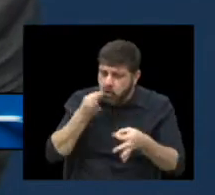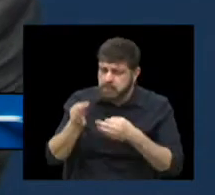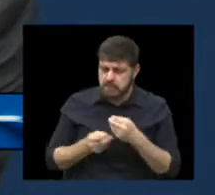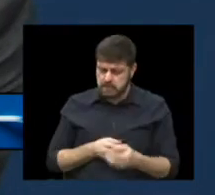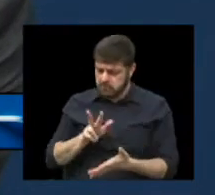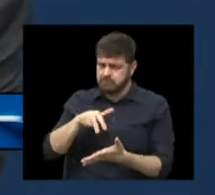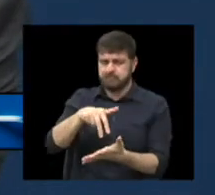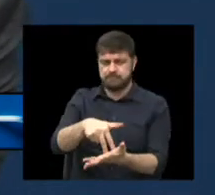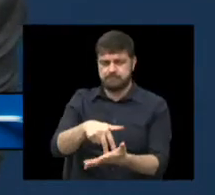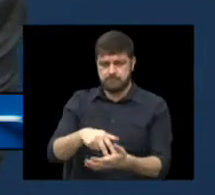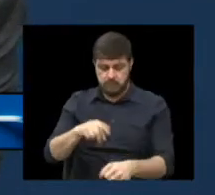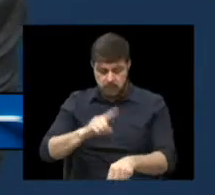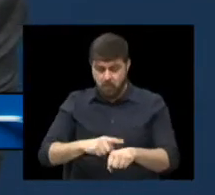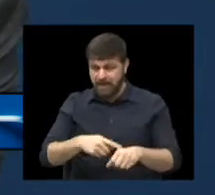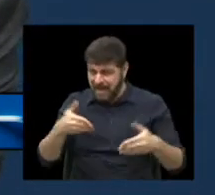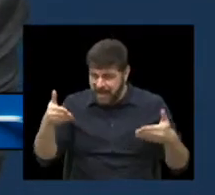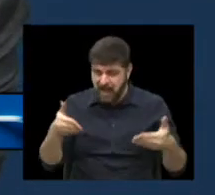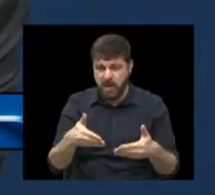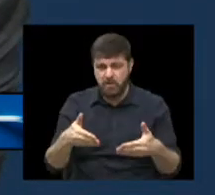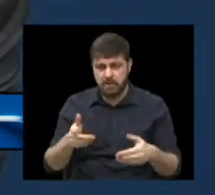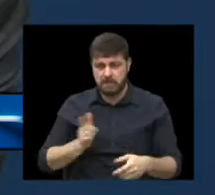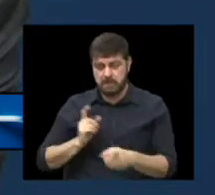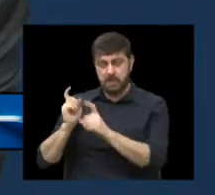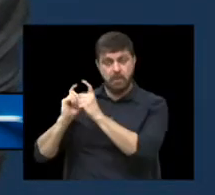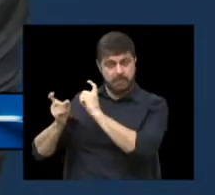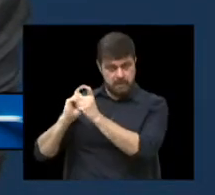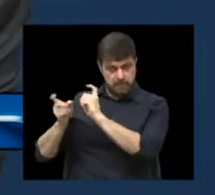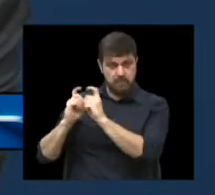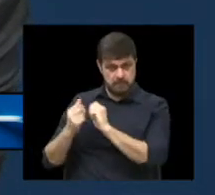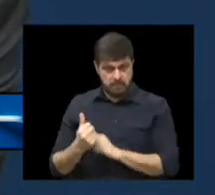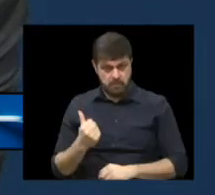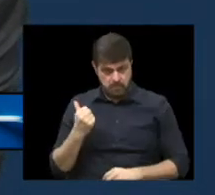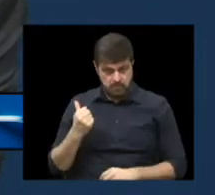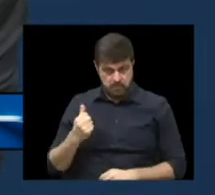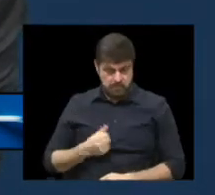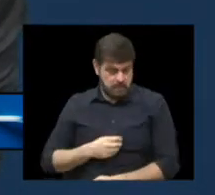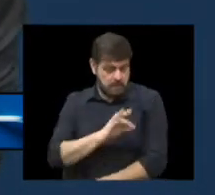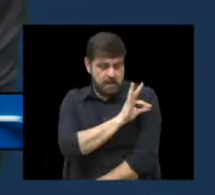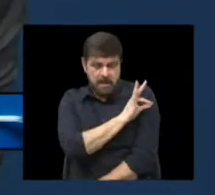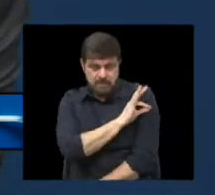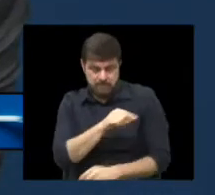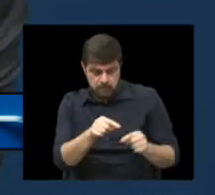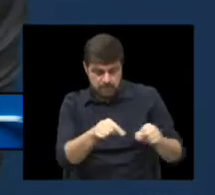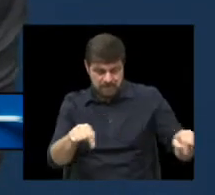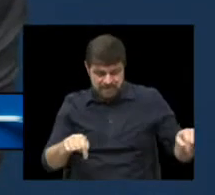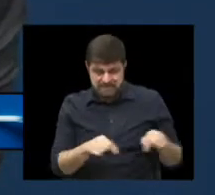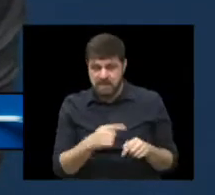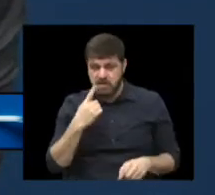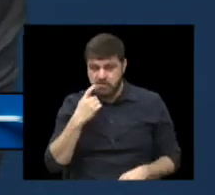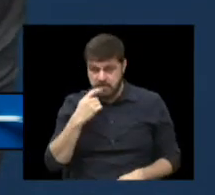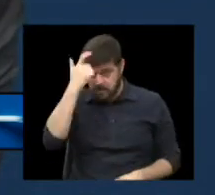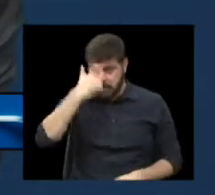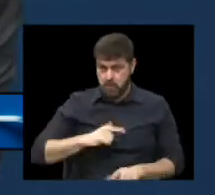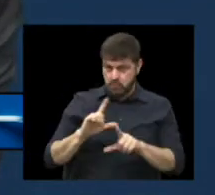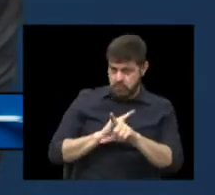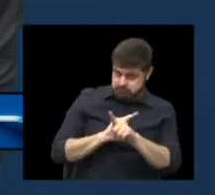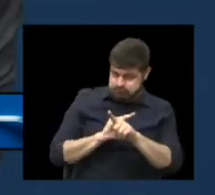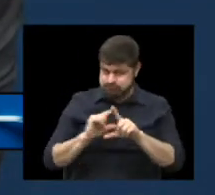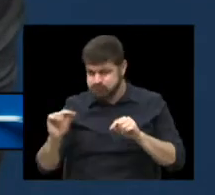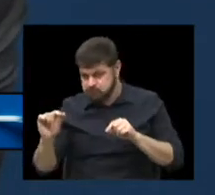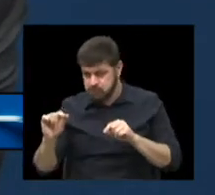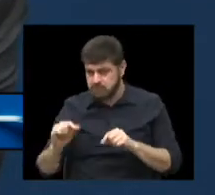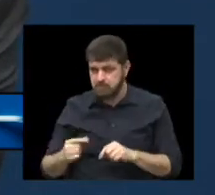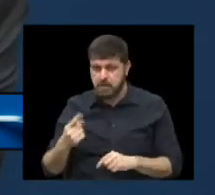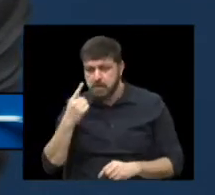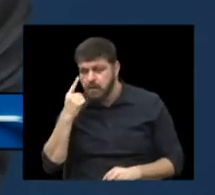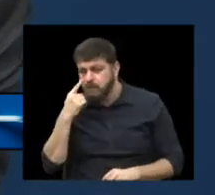questão. Neste exato momento, está acontecendo uma reunião importantíssima no Salão Vermelho. Saindo daqui da casa, eu vou para lá para poder ver como é que